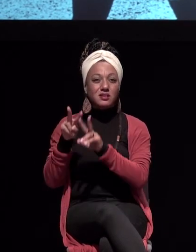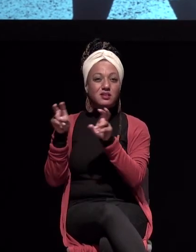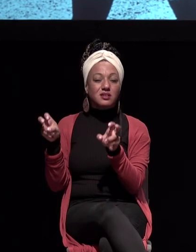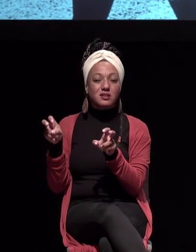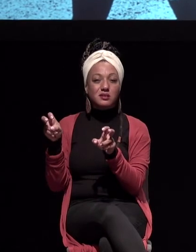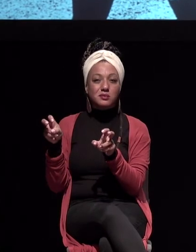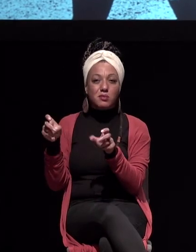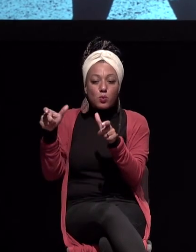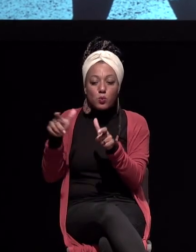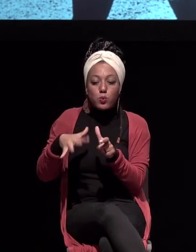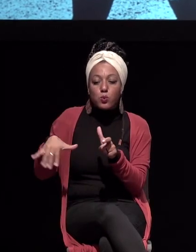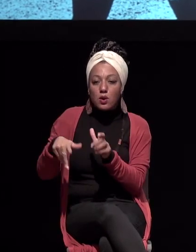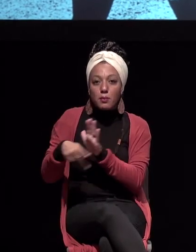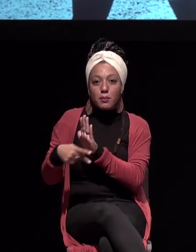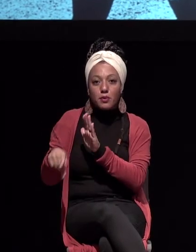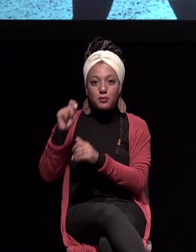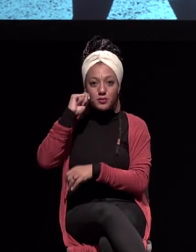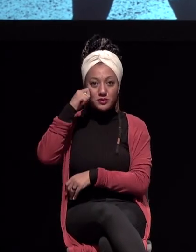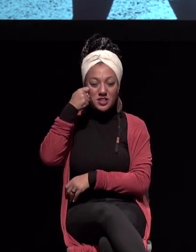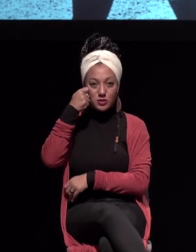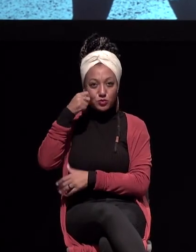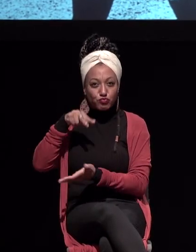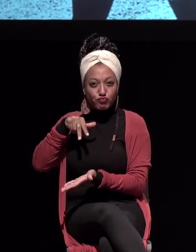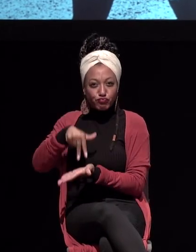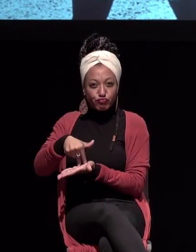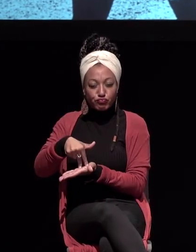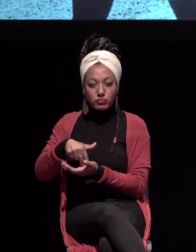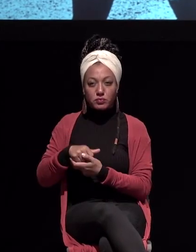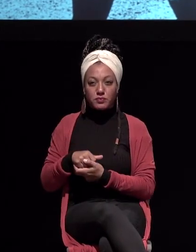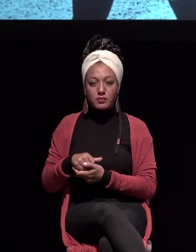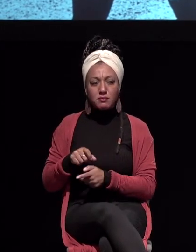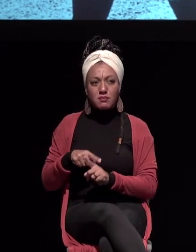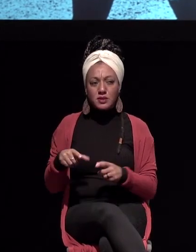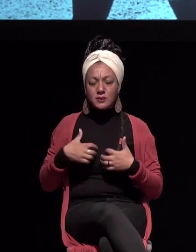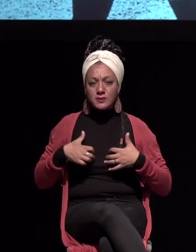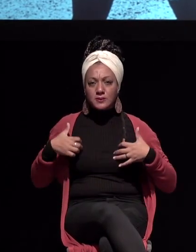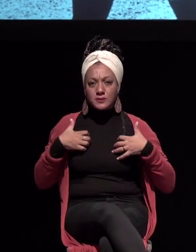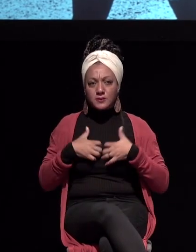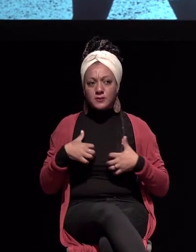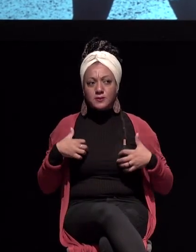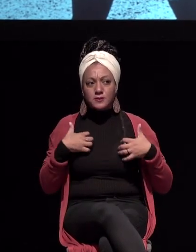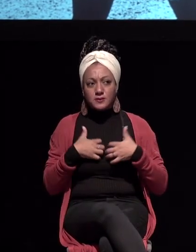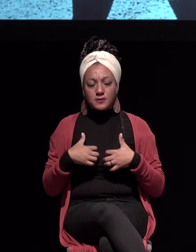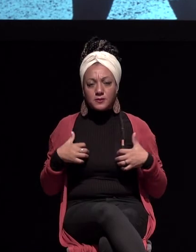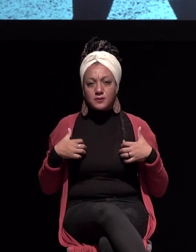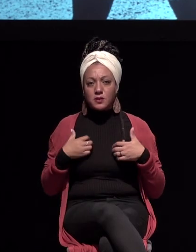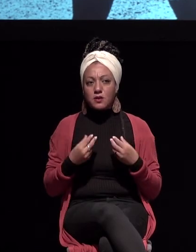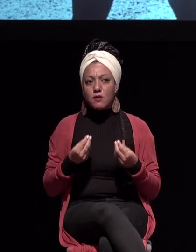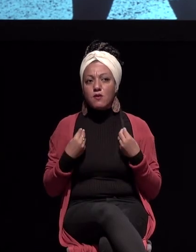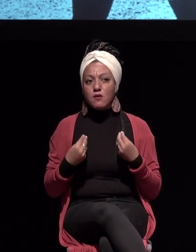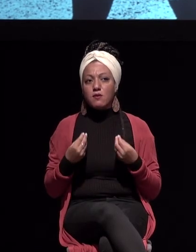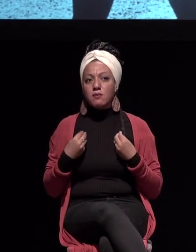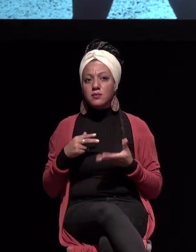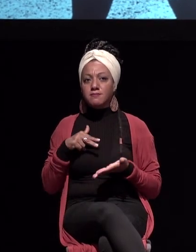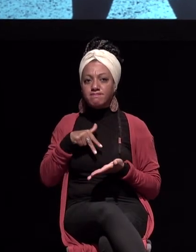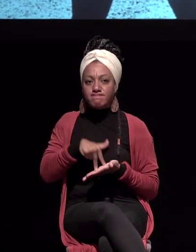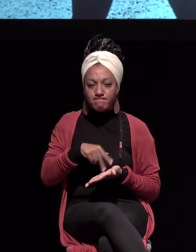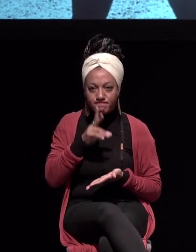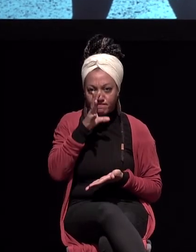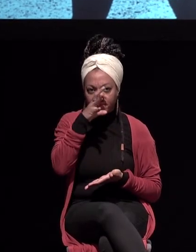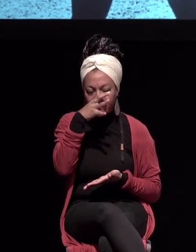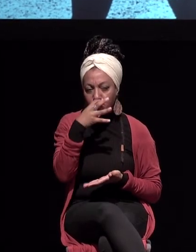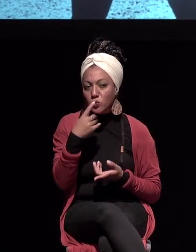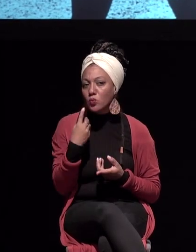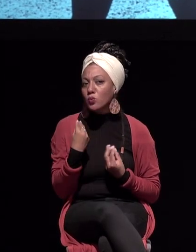negras. Agora eu venho com uma questão que me aflige muito. Como resistir quando